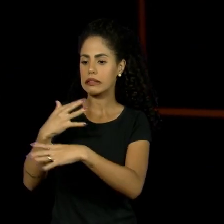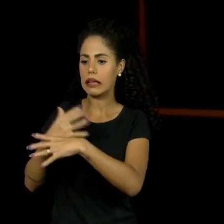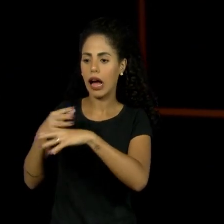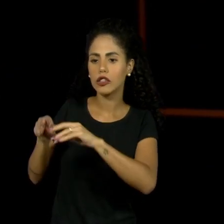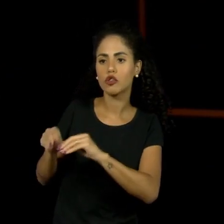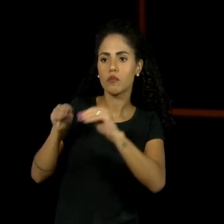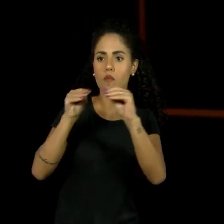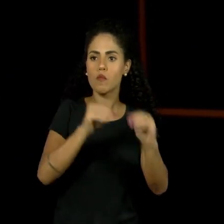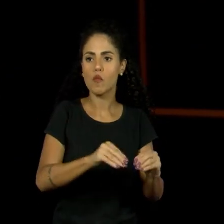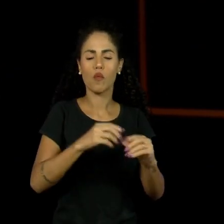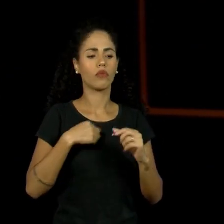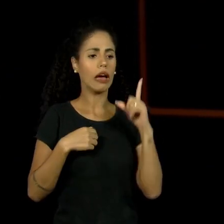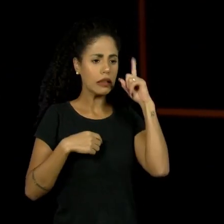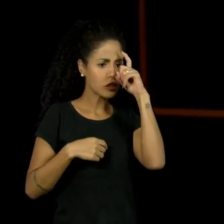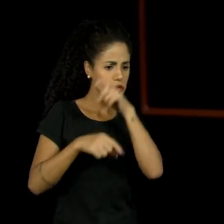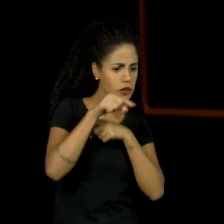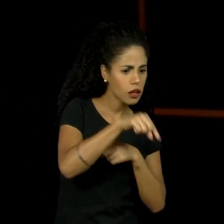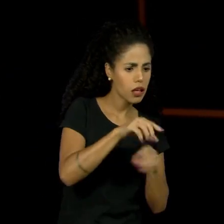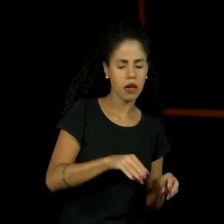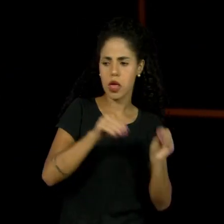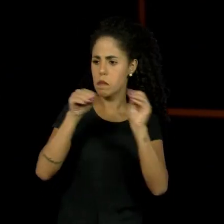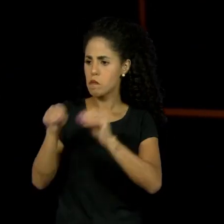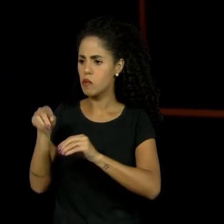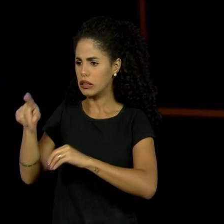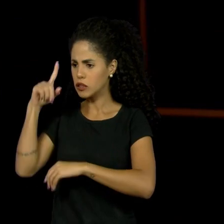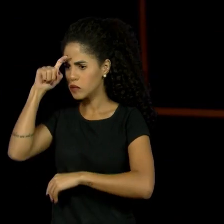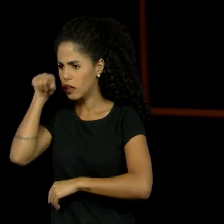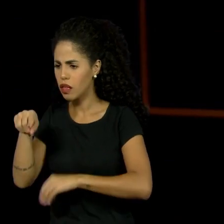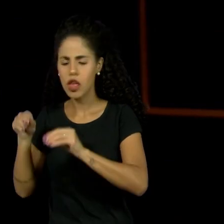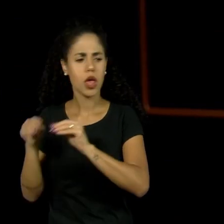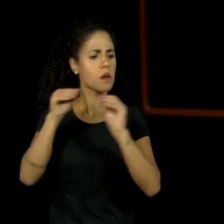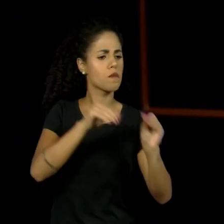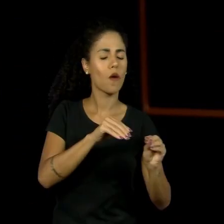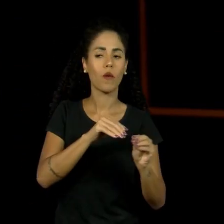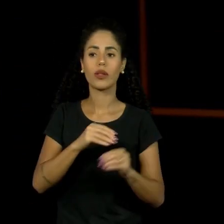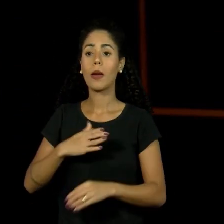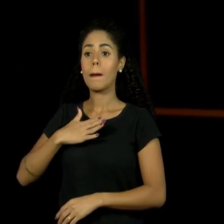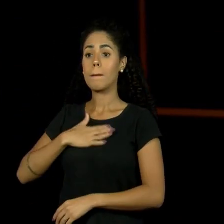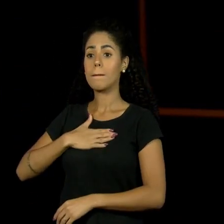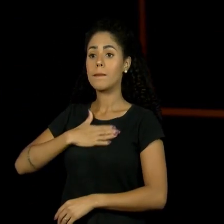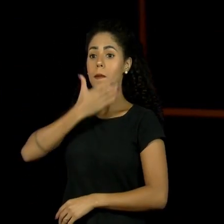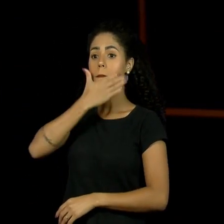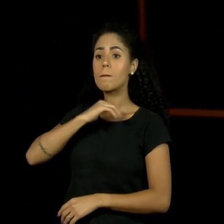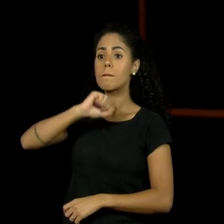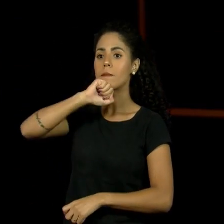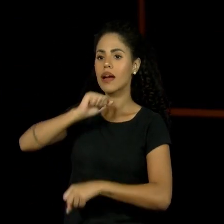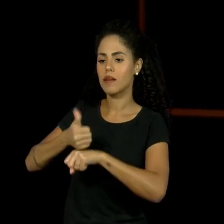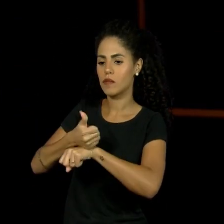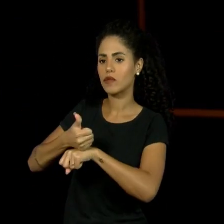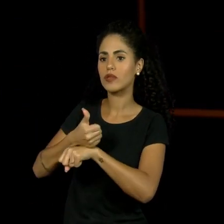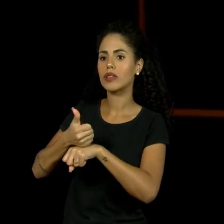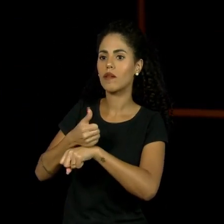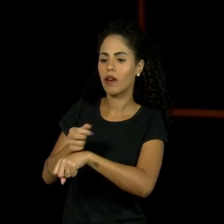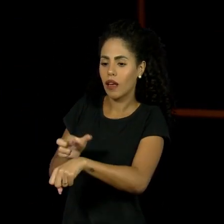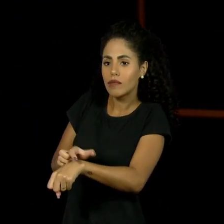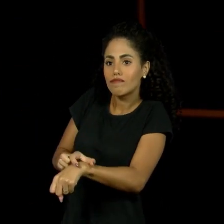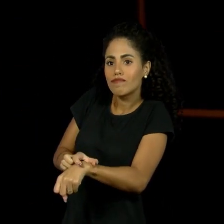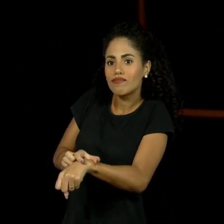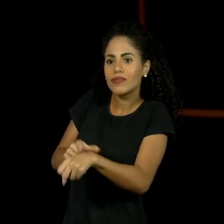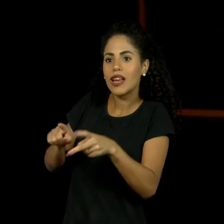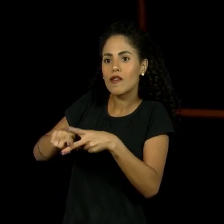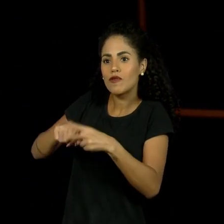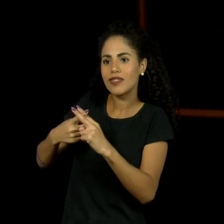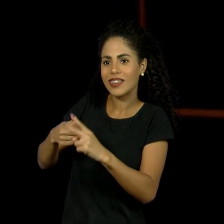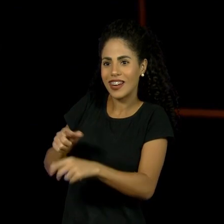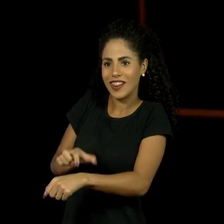tá difícil aqui, vamos tentar ali. Ele era relojoeiro, também aprendeu meio que sozinho. E